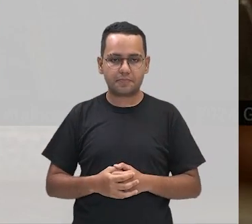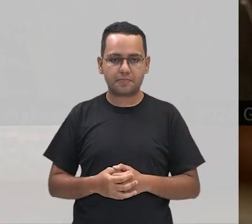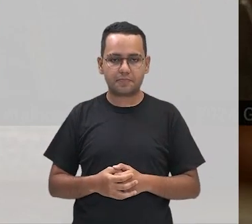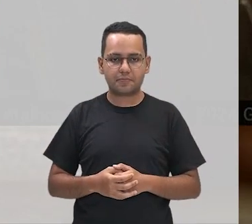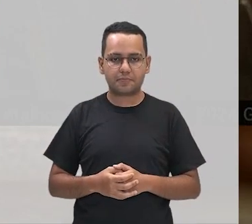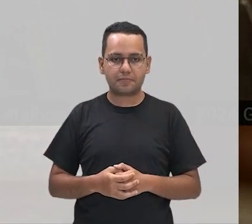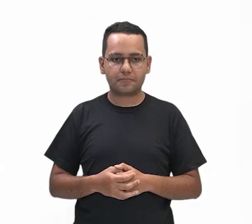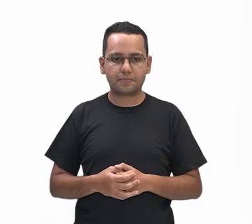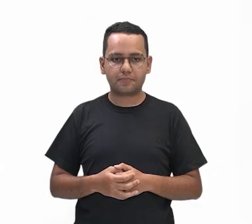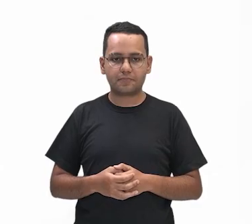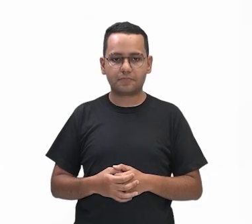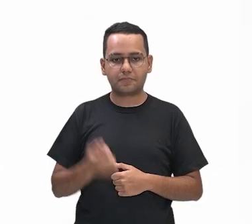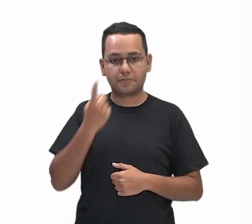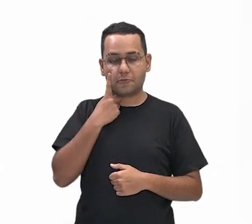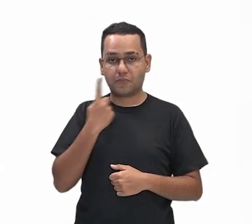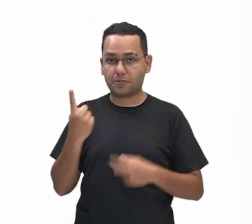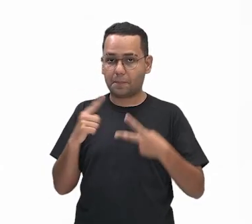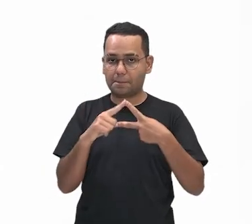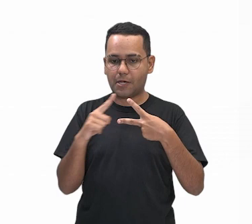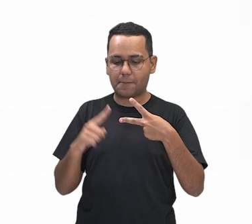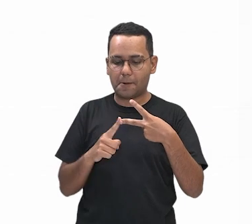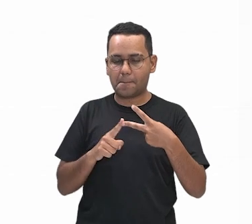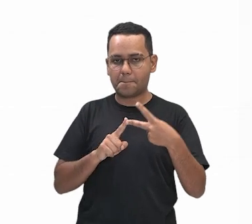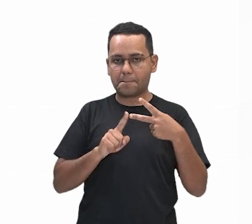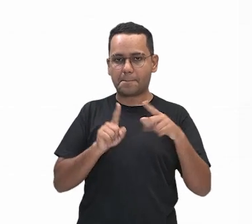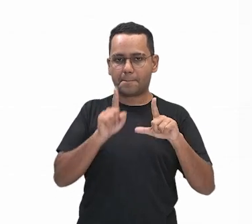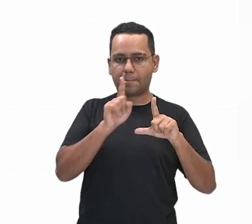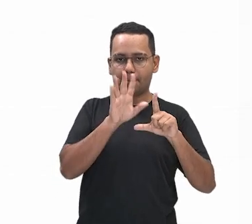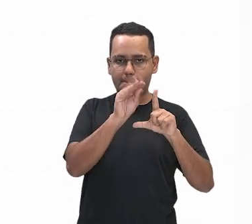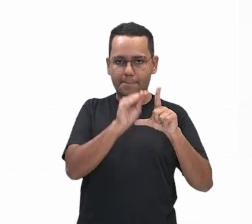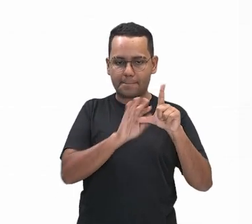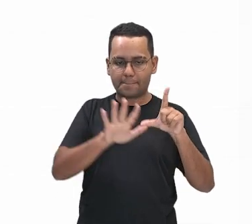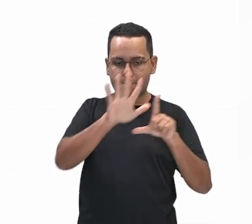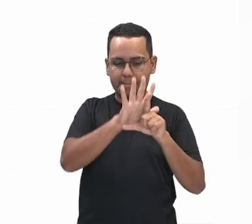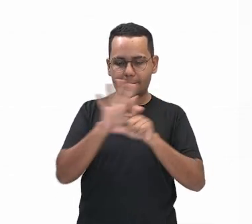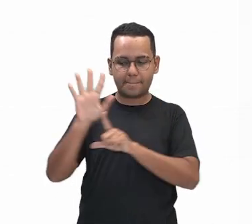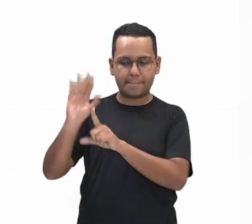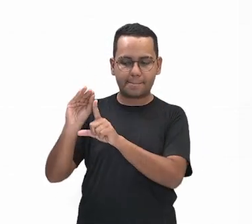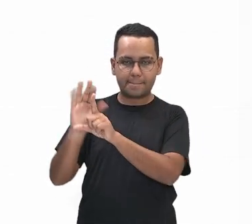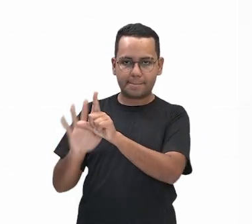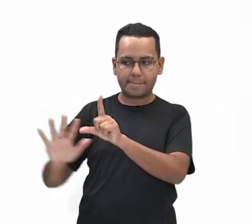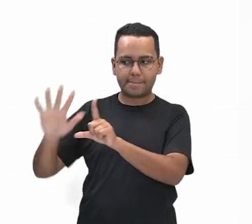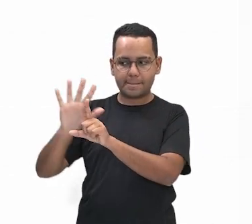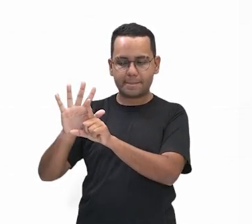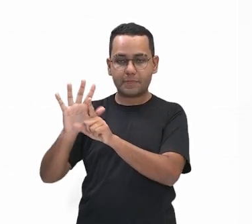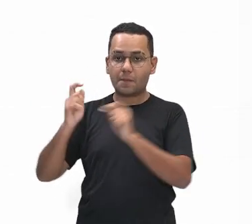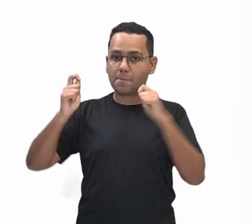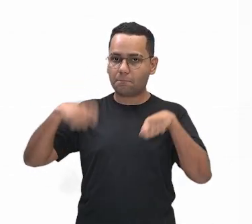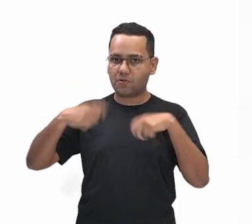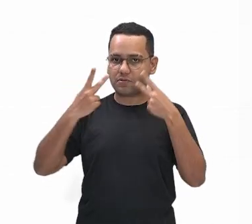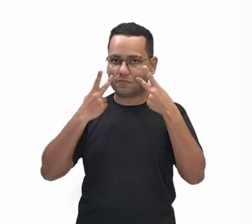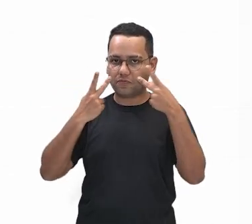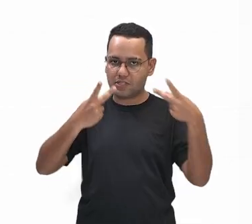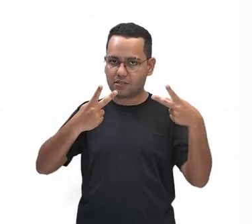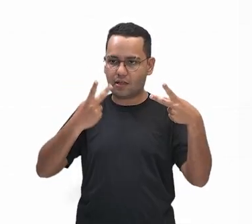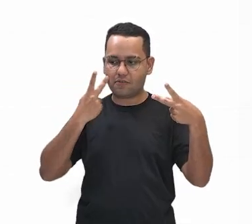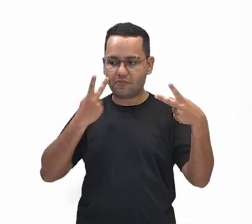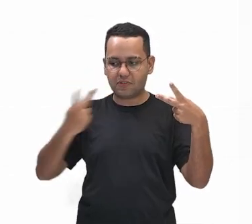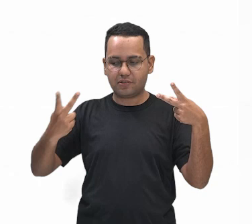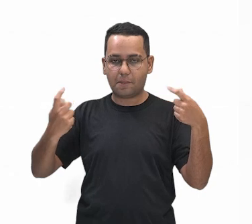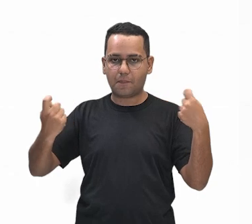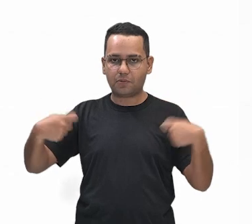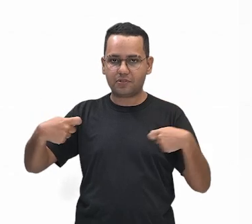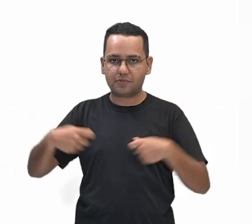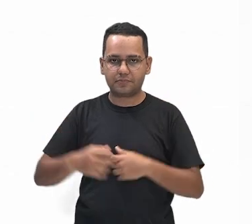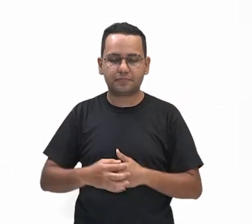vocês 2 QR Codes. Nesses QR Codes, a gente consegue fazer essa visita que a gente está fazendo aqui agora, a gente